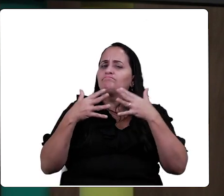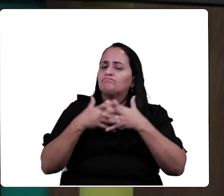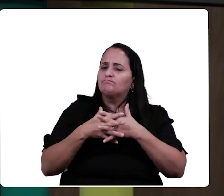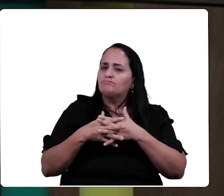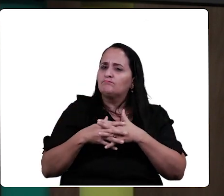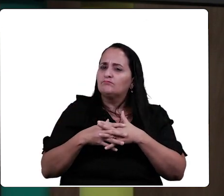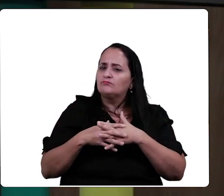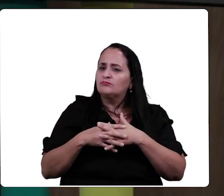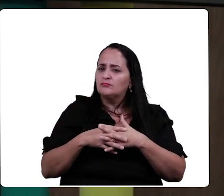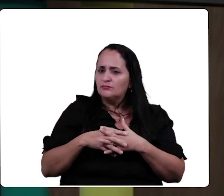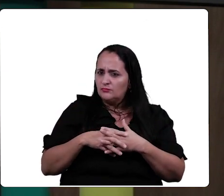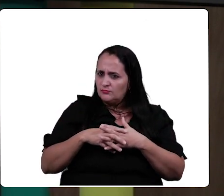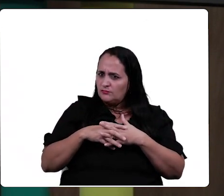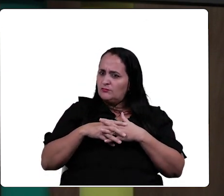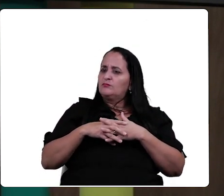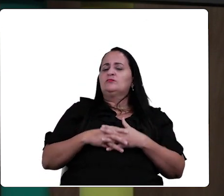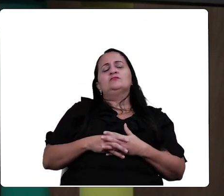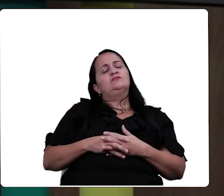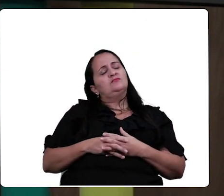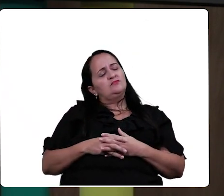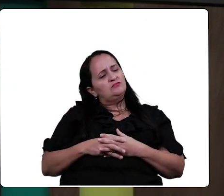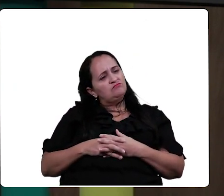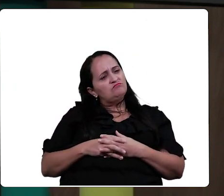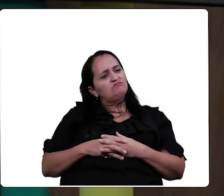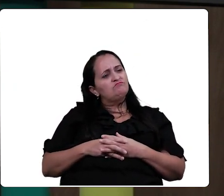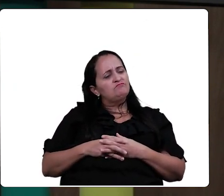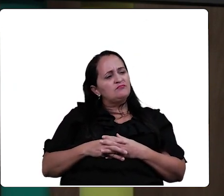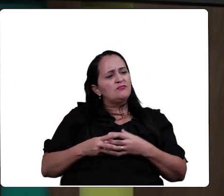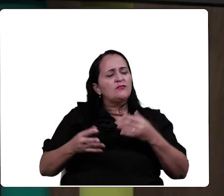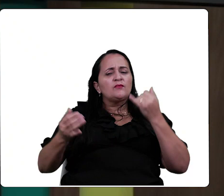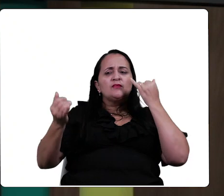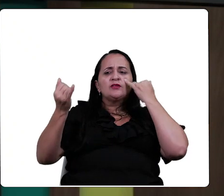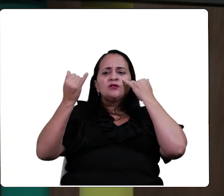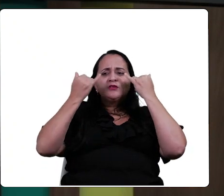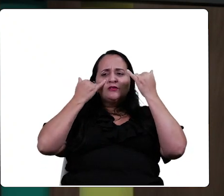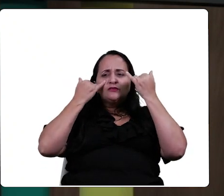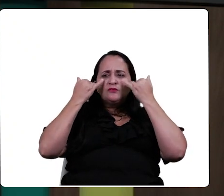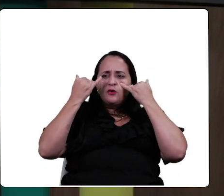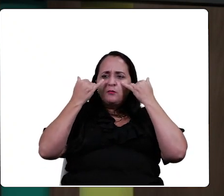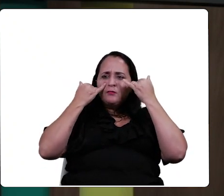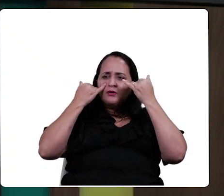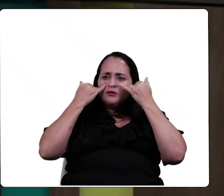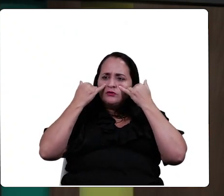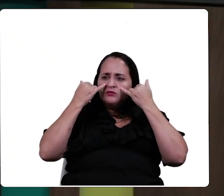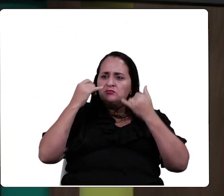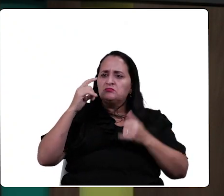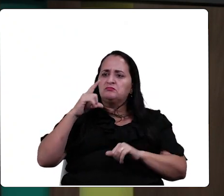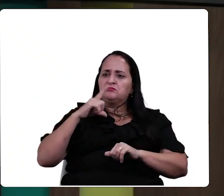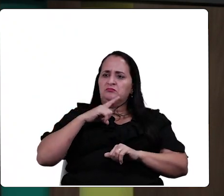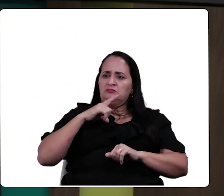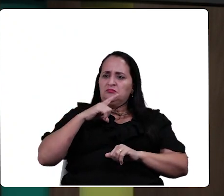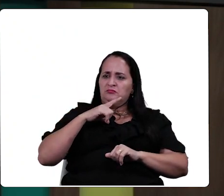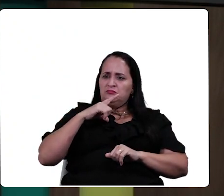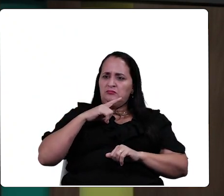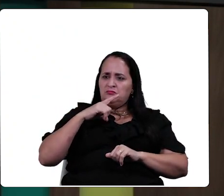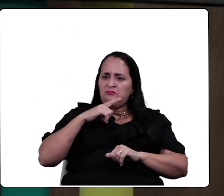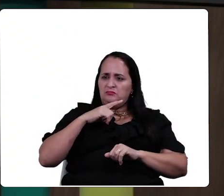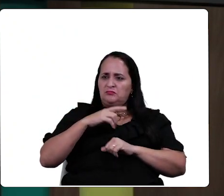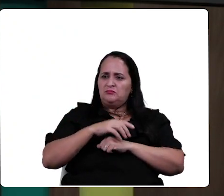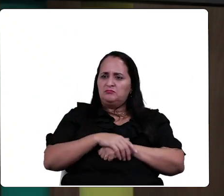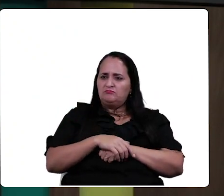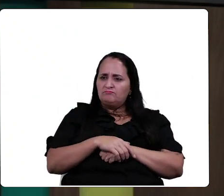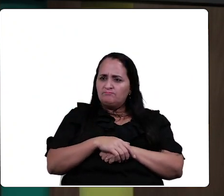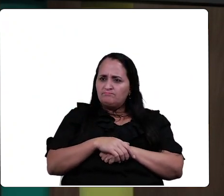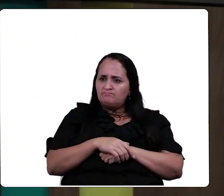confusa de novo, porque apareceram várias dessas informações no nosso poema de Sérgio